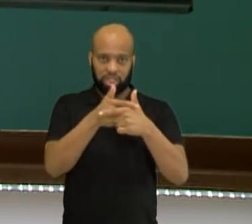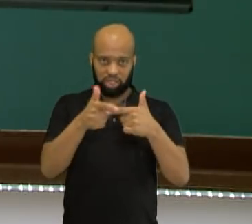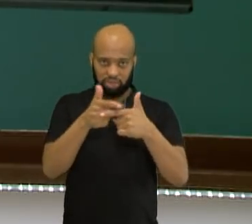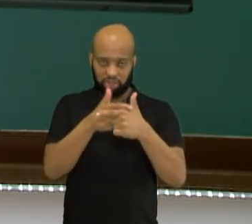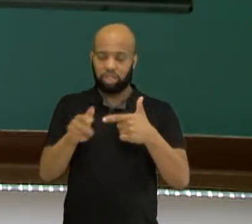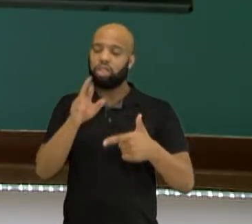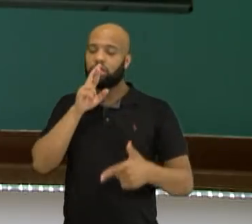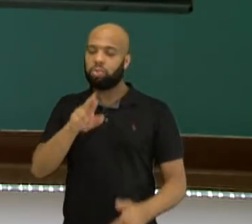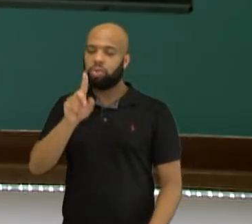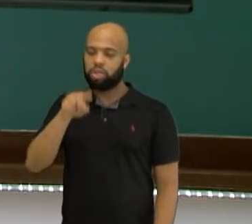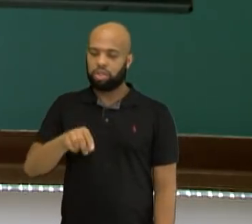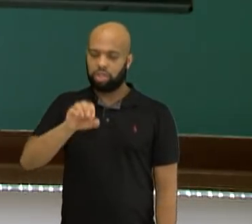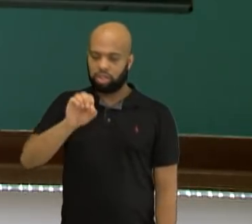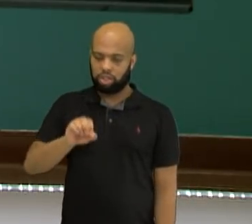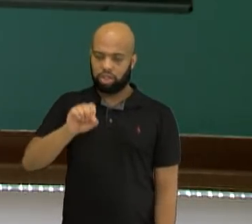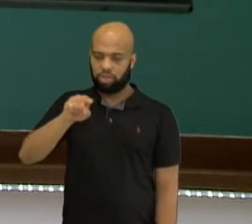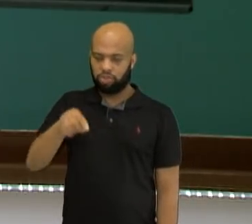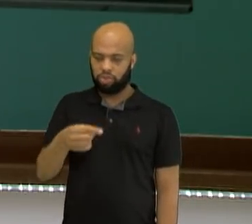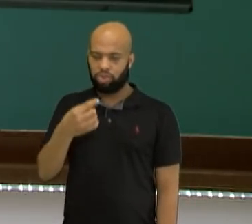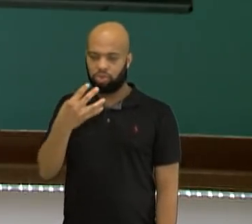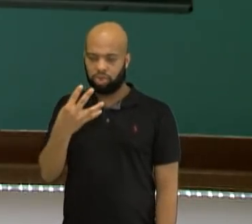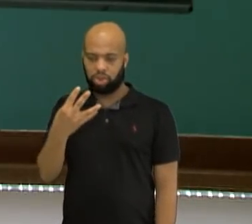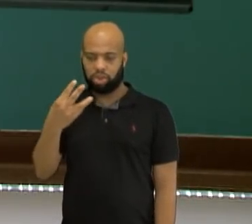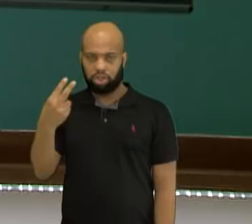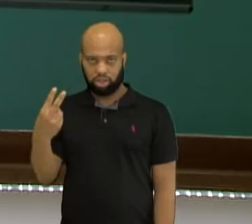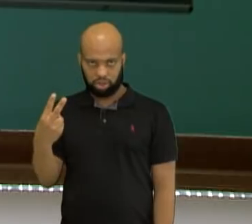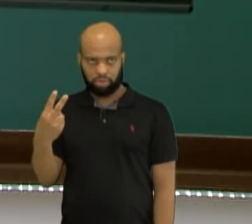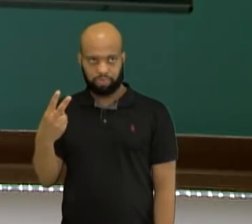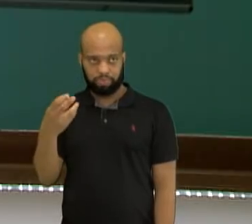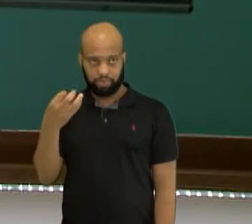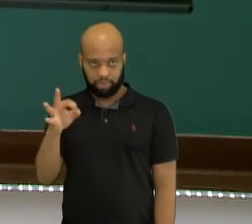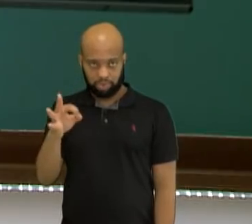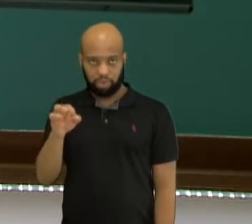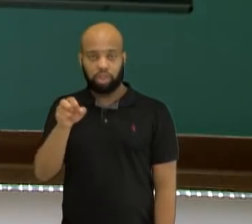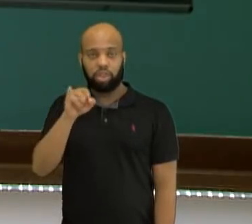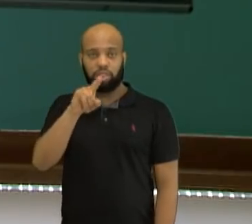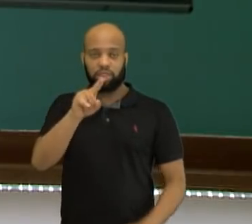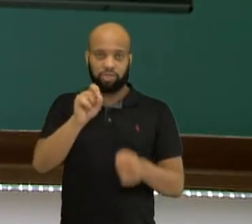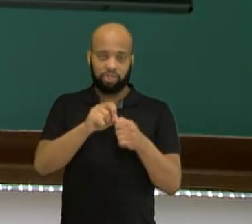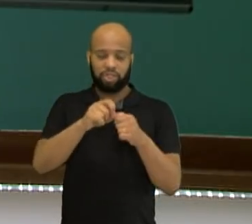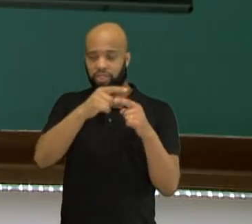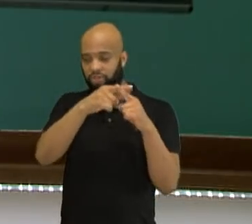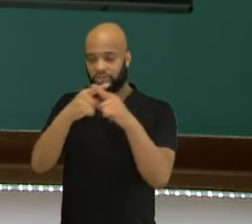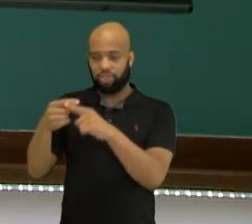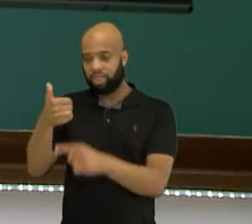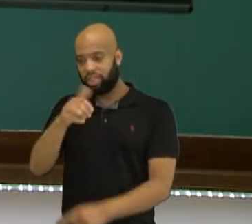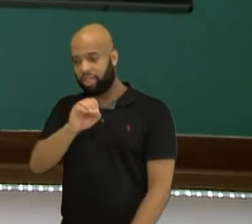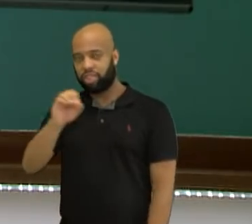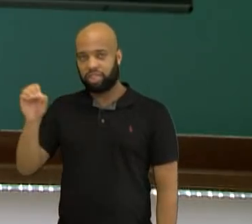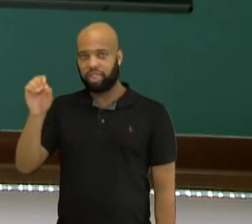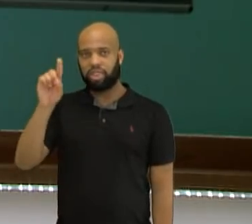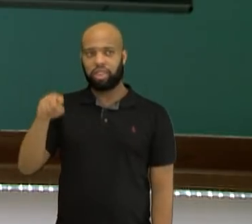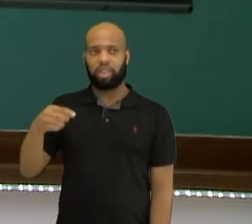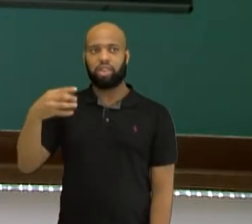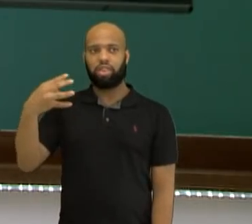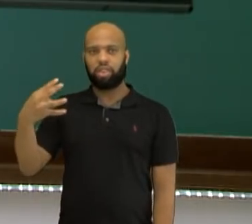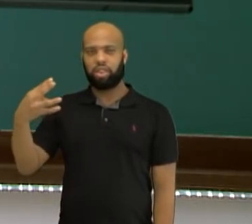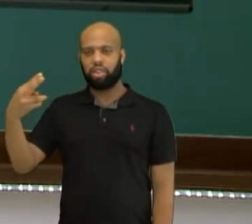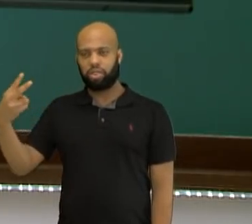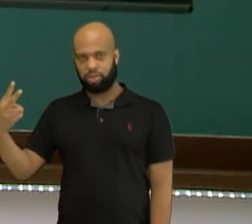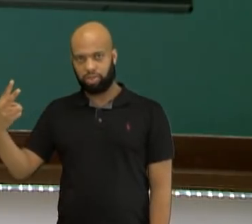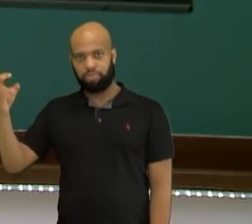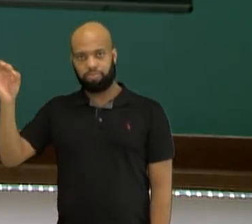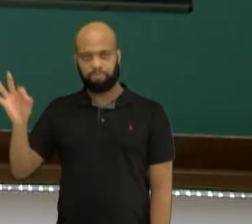105 por 250, você vai achar o 0,42. Tá? Ou se você simplificar a fração, você também chega no